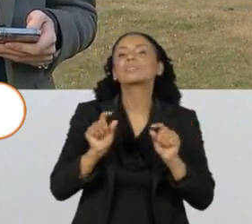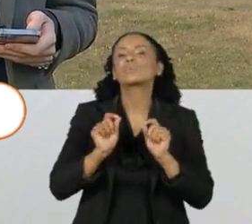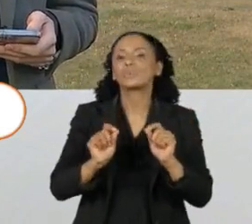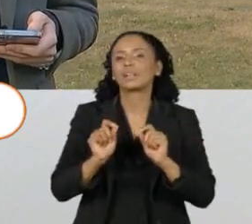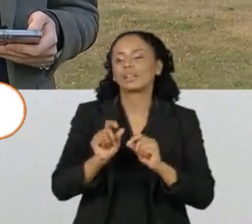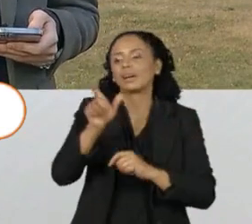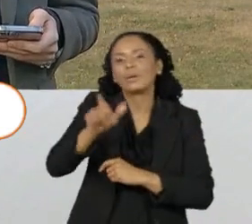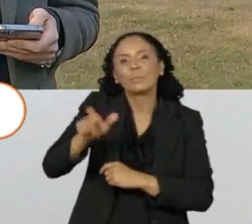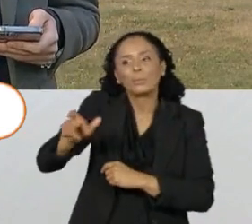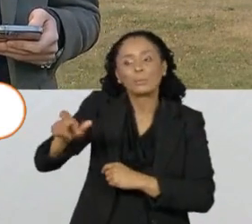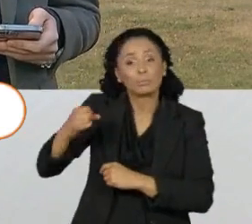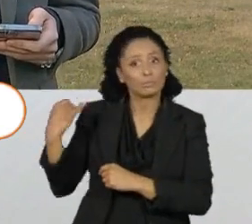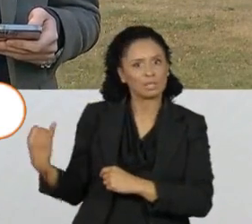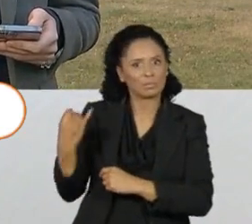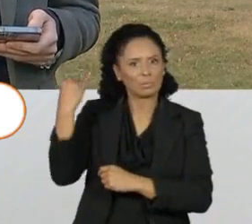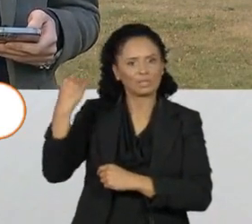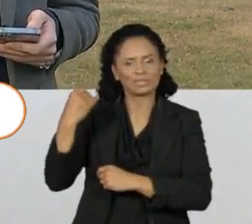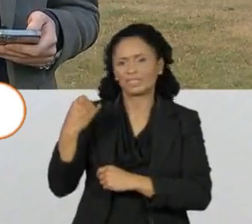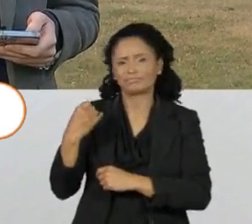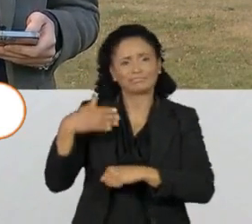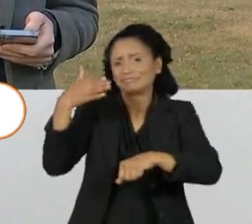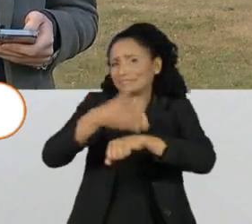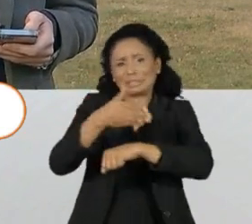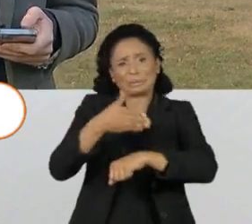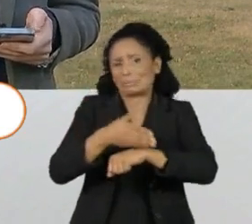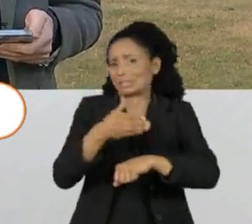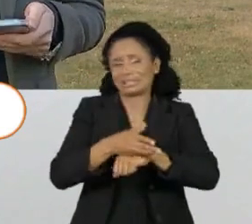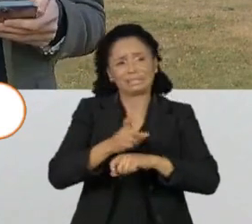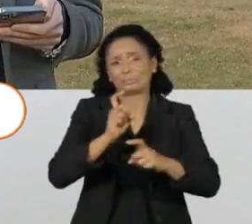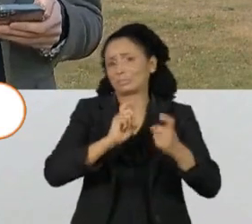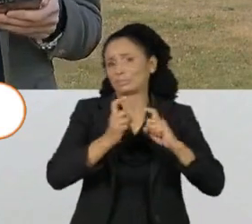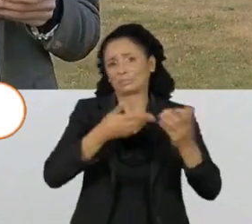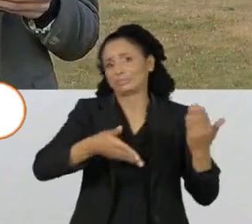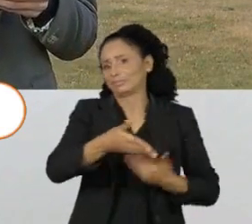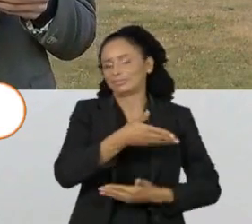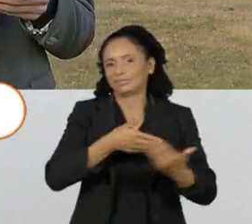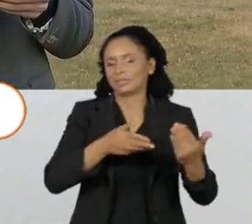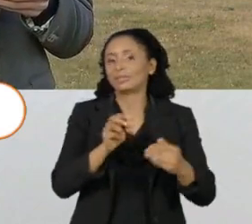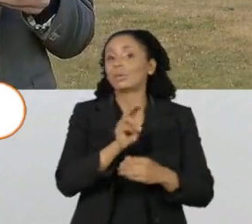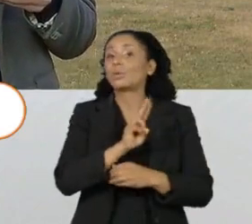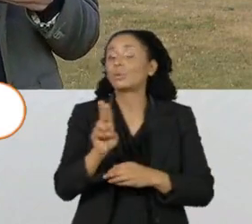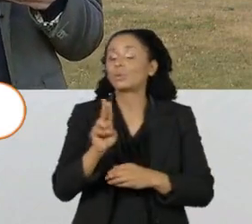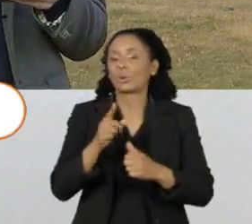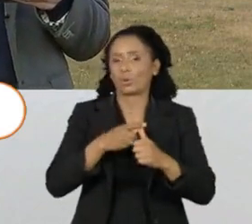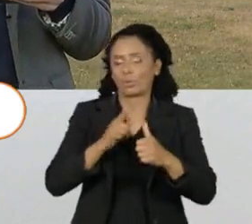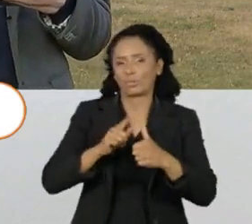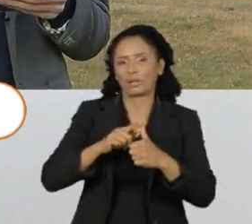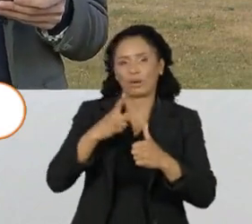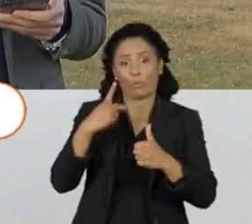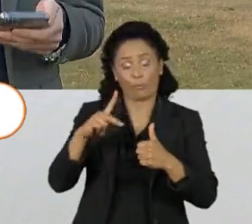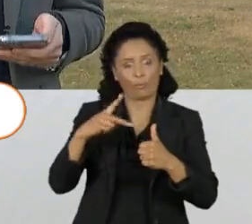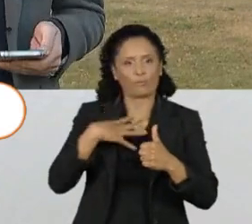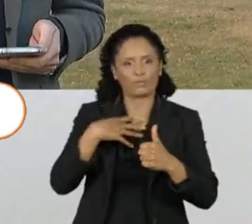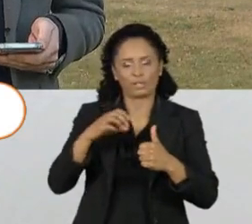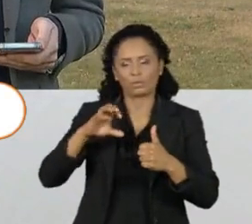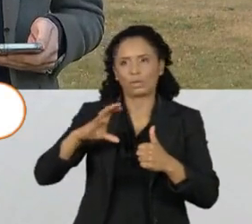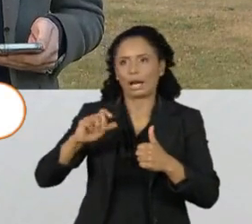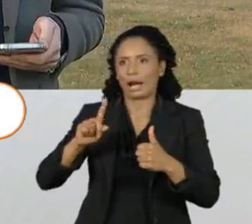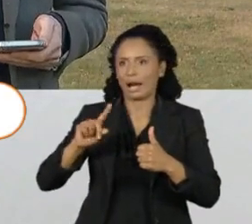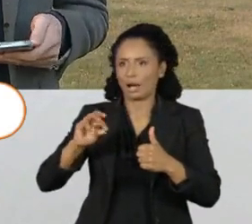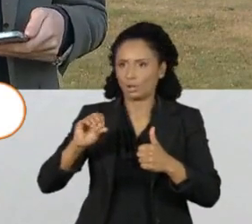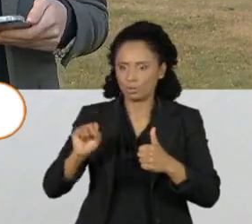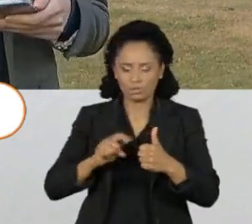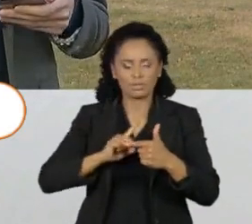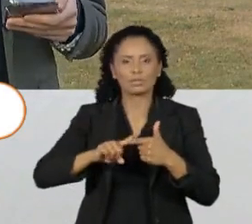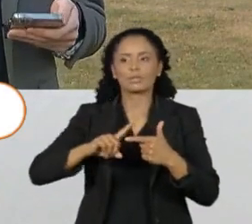nomes considerados importantes para a campanha à reeleição de Bolsonaro. Entre eles, os filhos do presidente Carlos e Eduardo